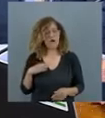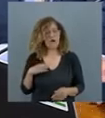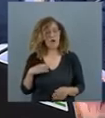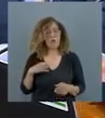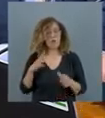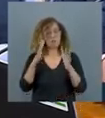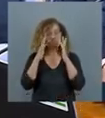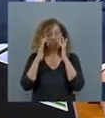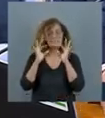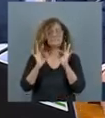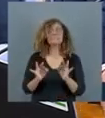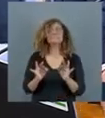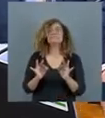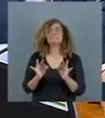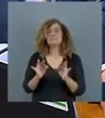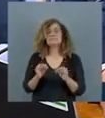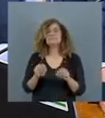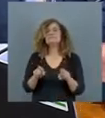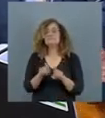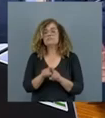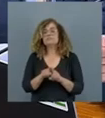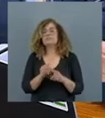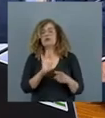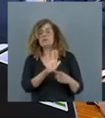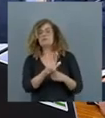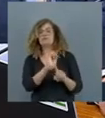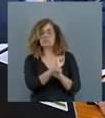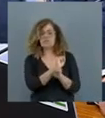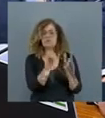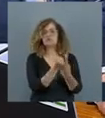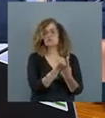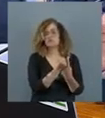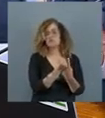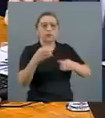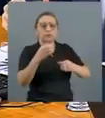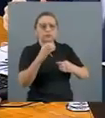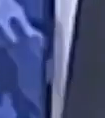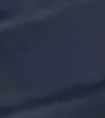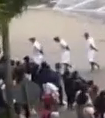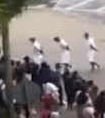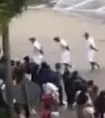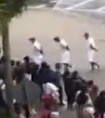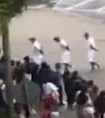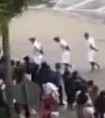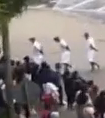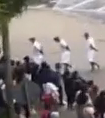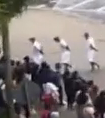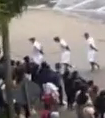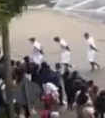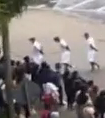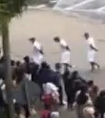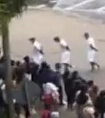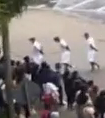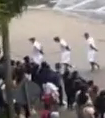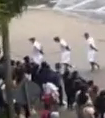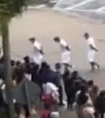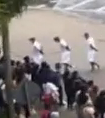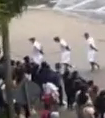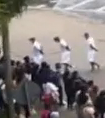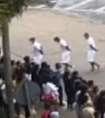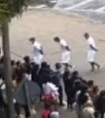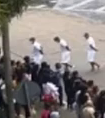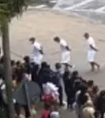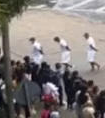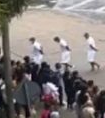temporárias. É necessário compreender que o nosso sistema carcerário infelizmente encontra-se superlotado e, em muitos estados, com